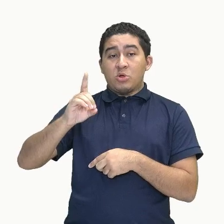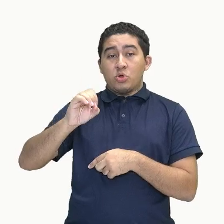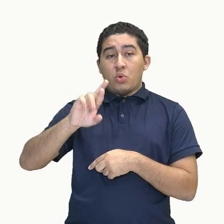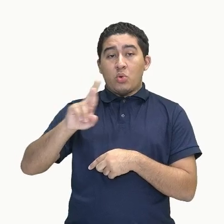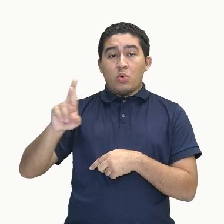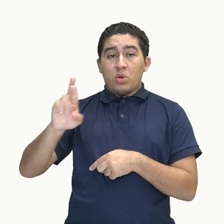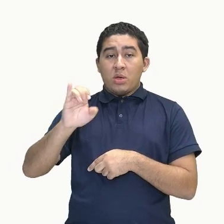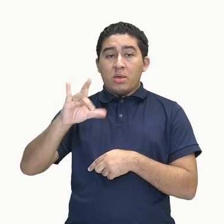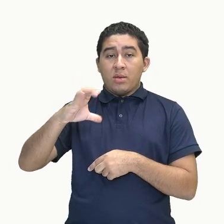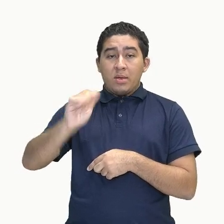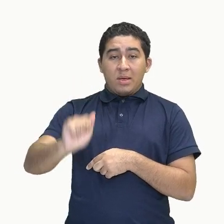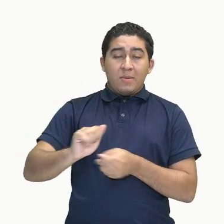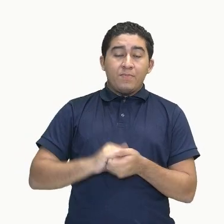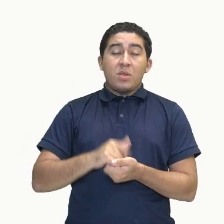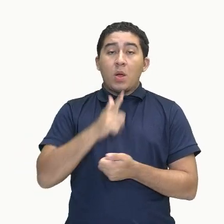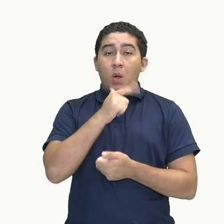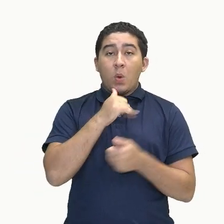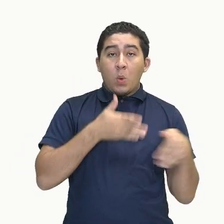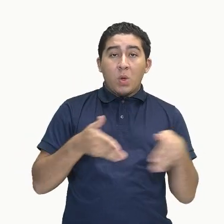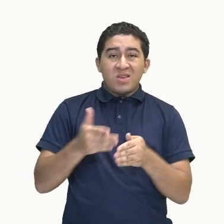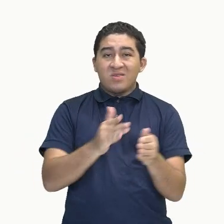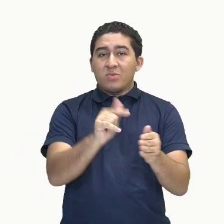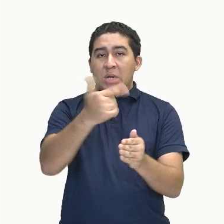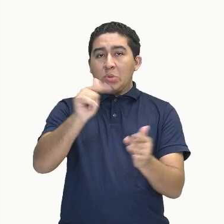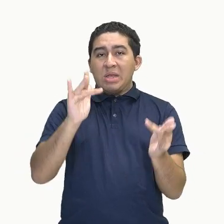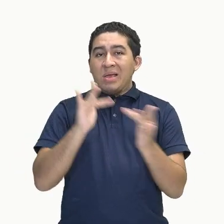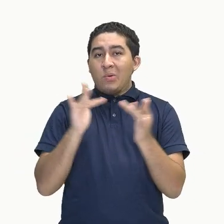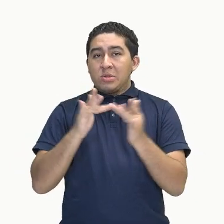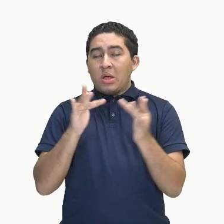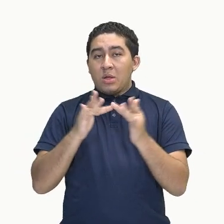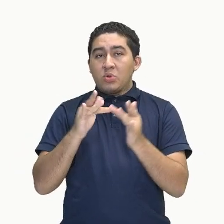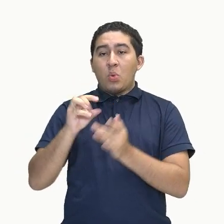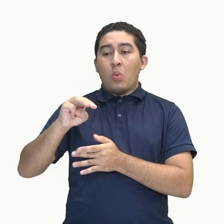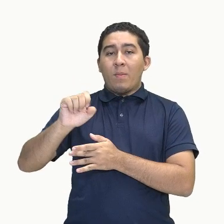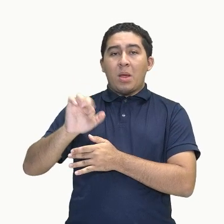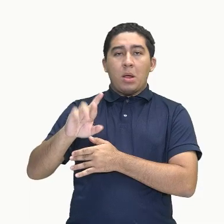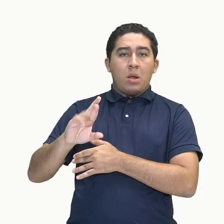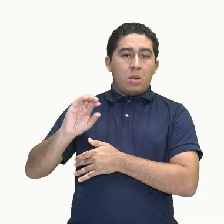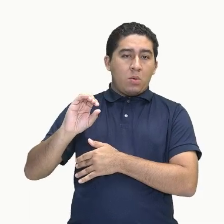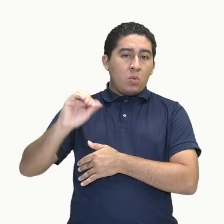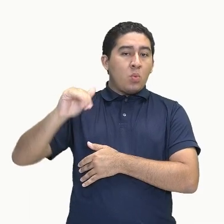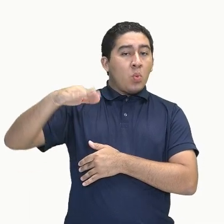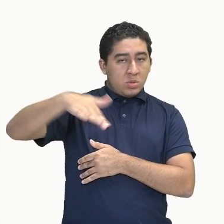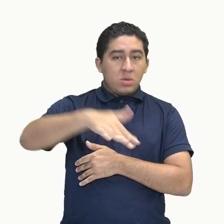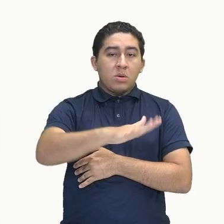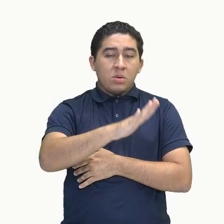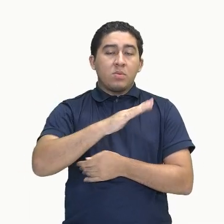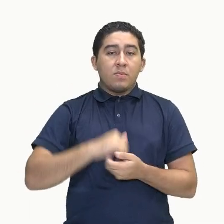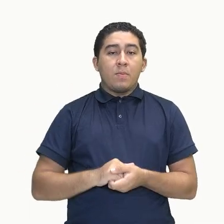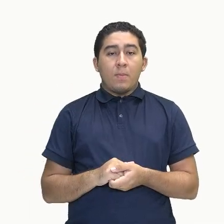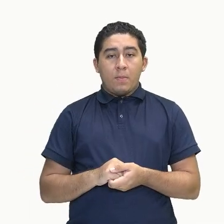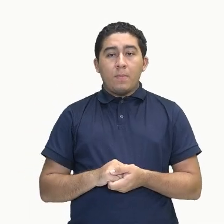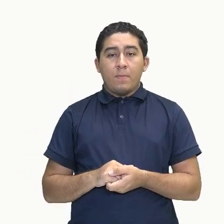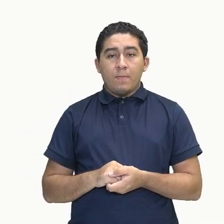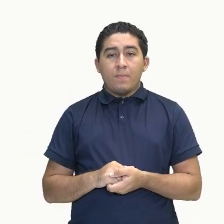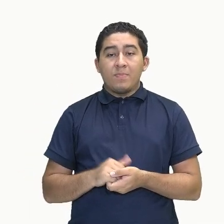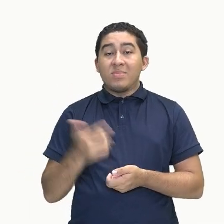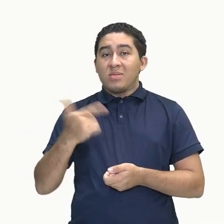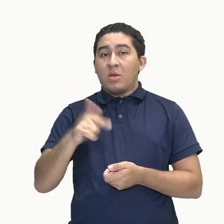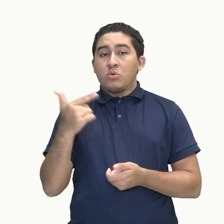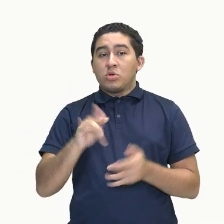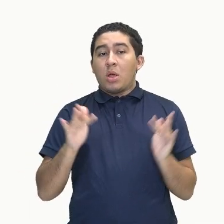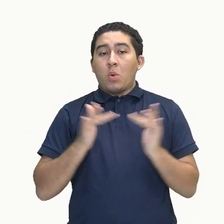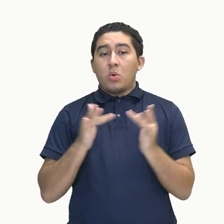rio ele não atinge o mar, tá bom? Então, aqui nós temos a endorreica, não